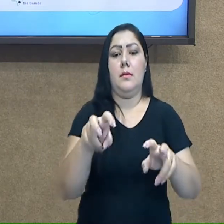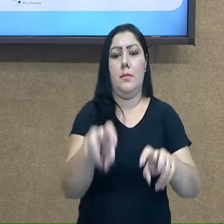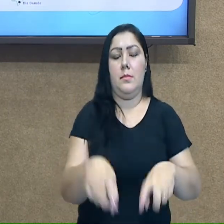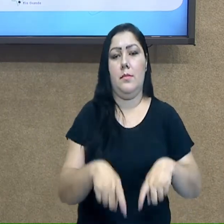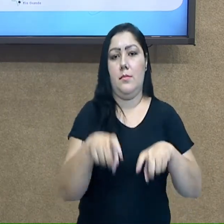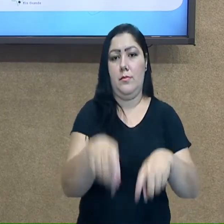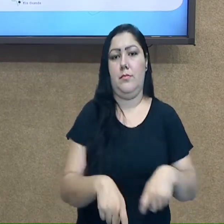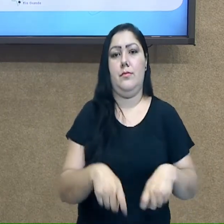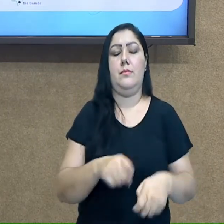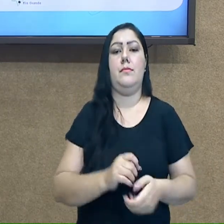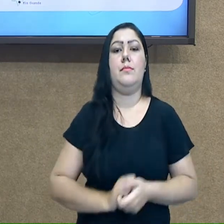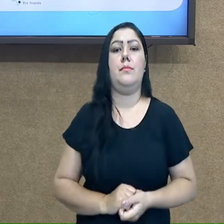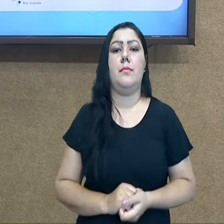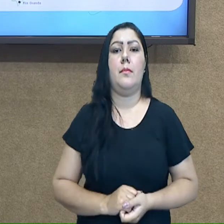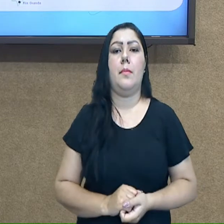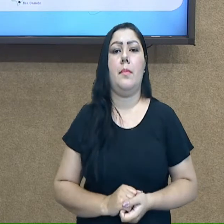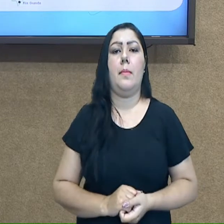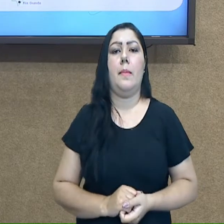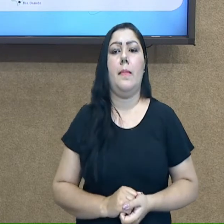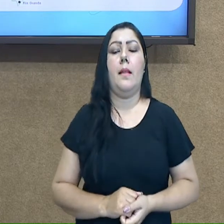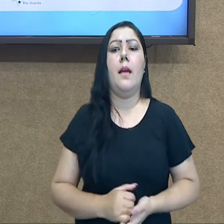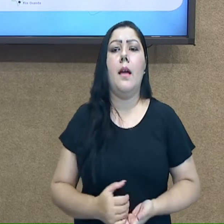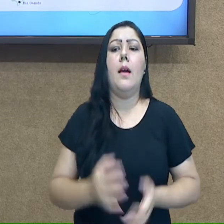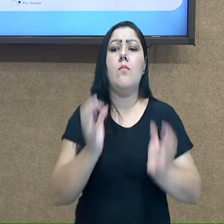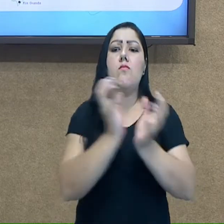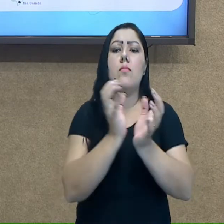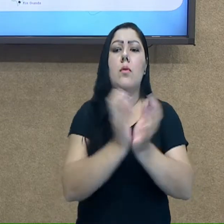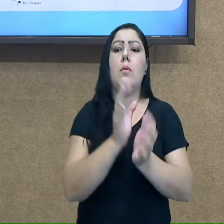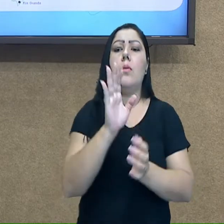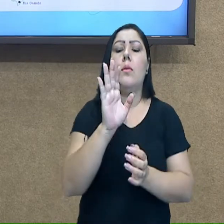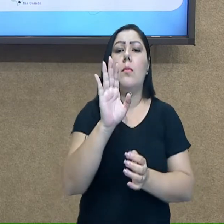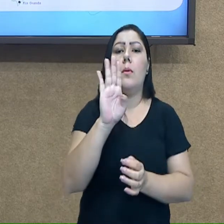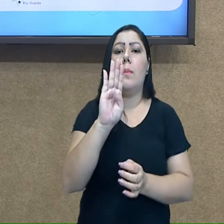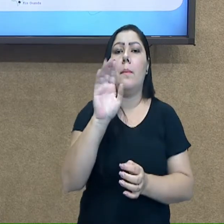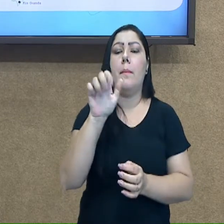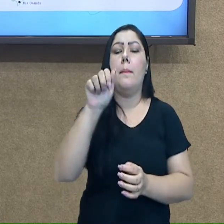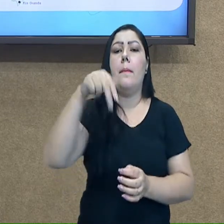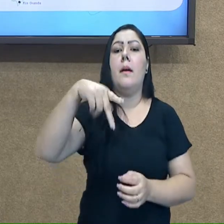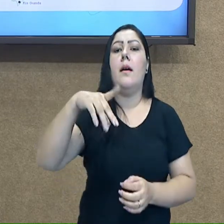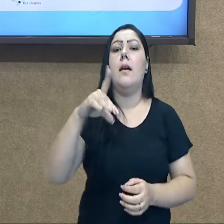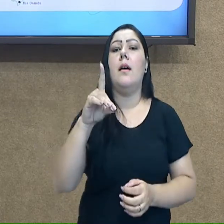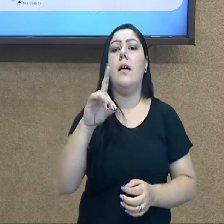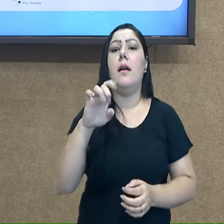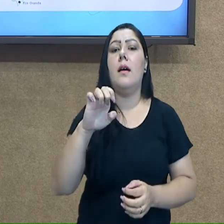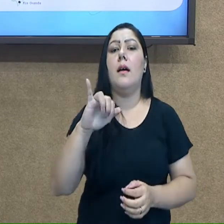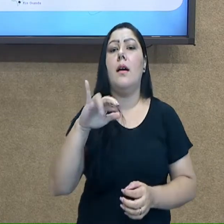Participantes da bandeira. Quem eram os principais participantes?